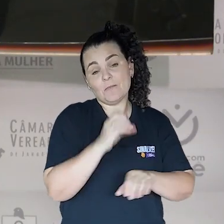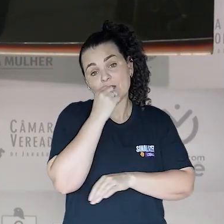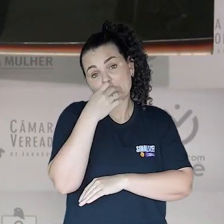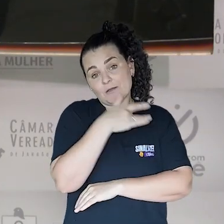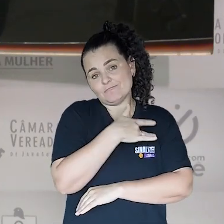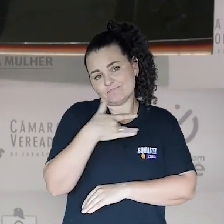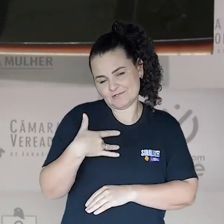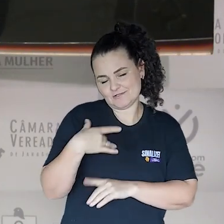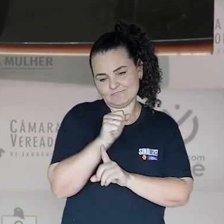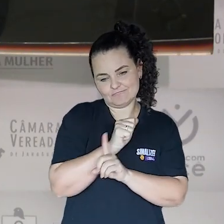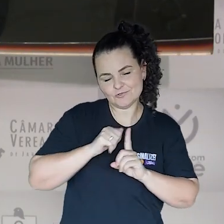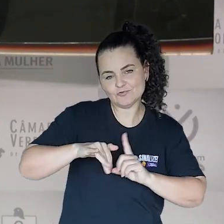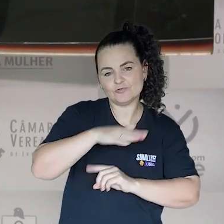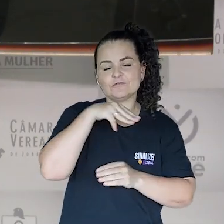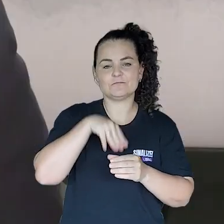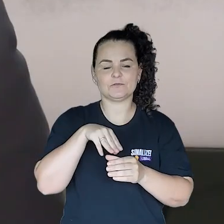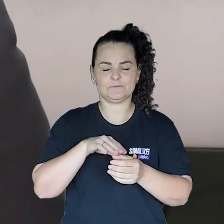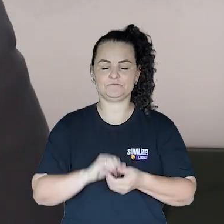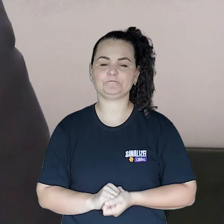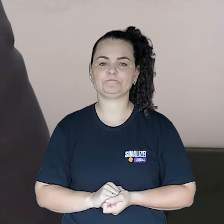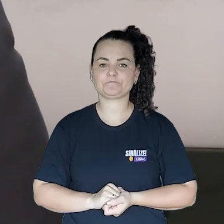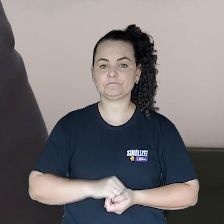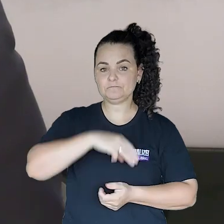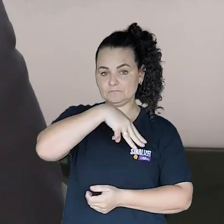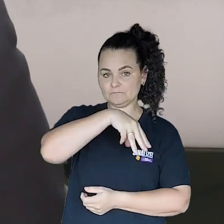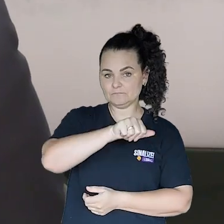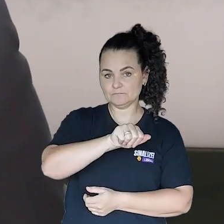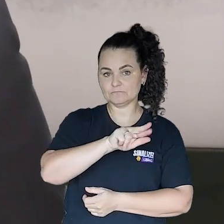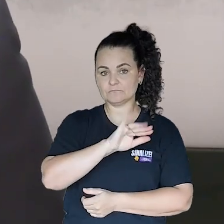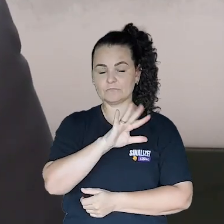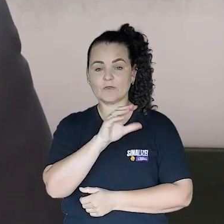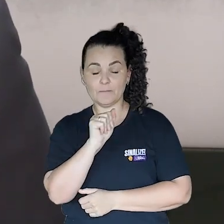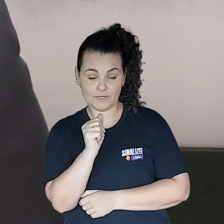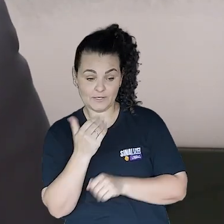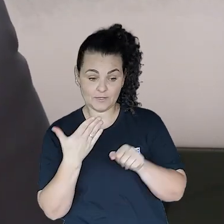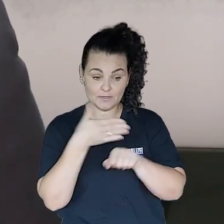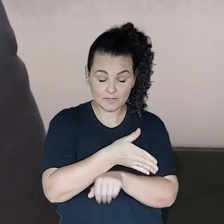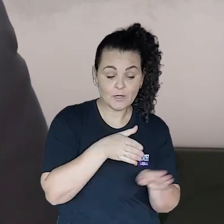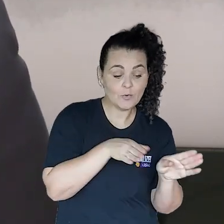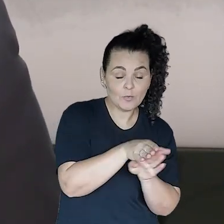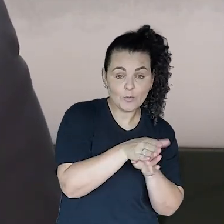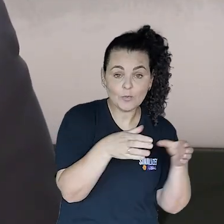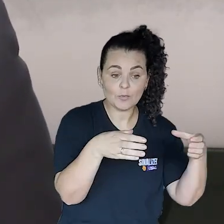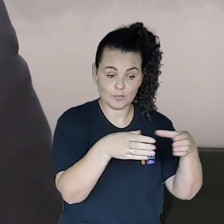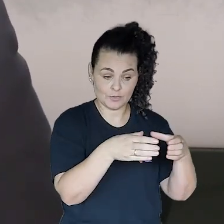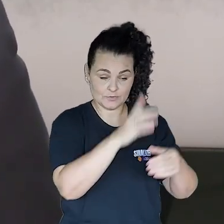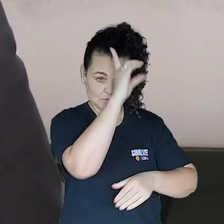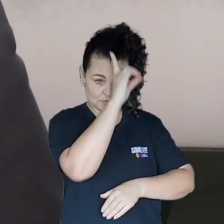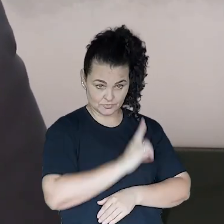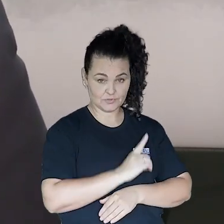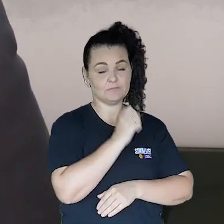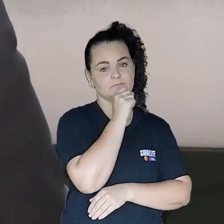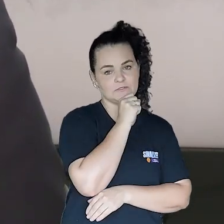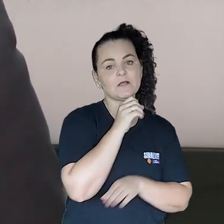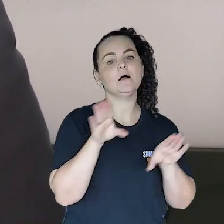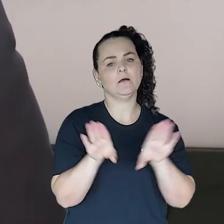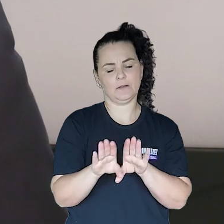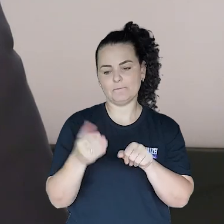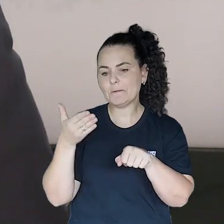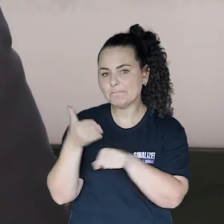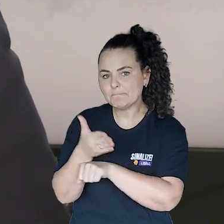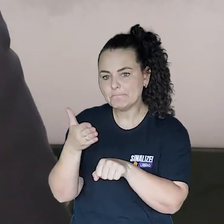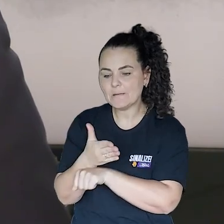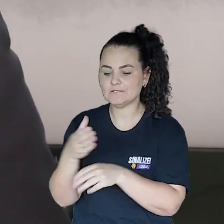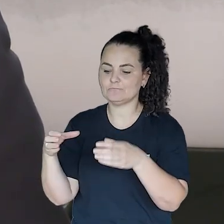bem-estar Social do município Edit integrou o Conselho Municipal dos Direitos do Idoso e